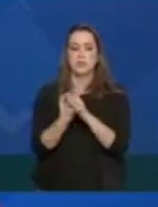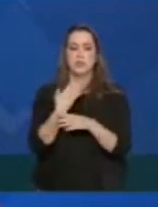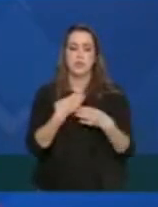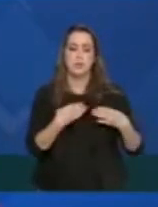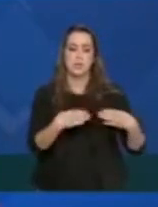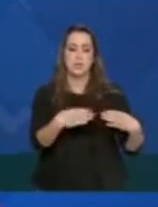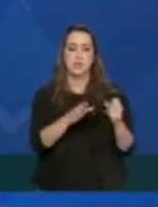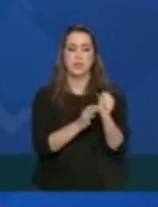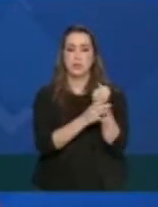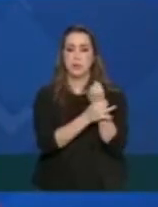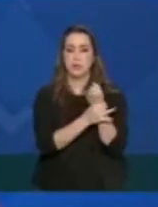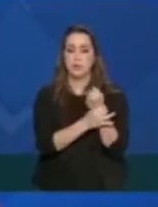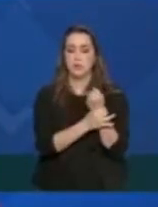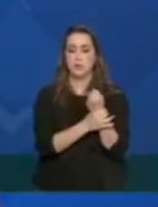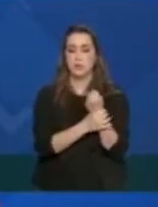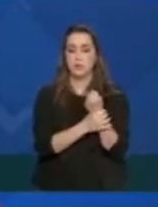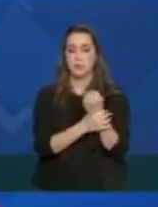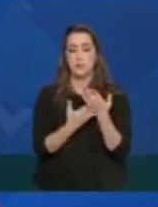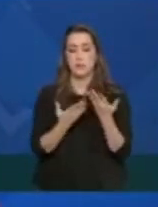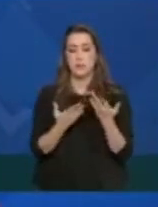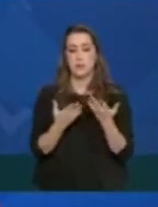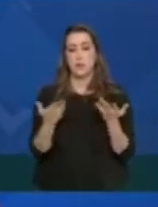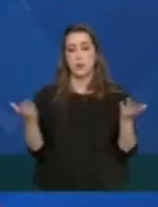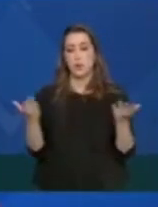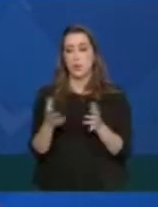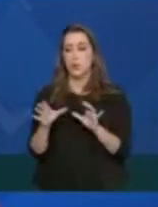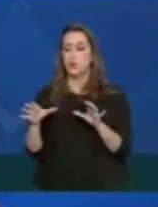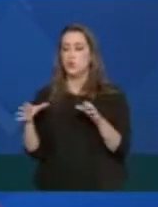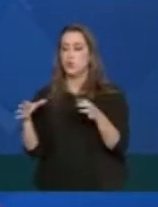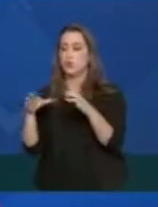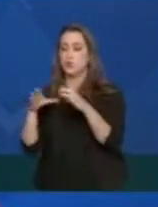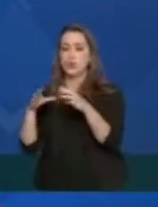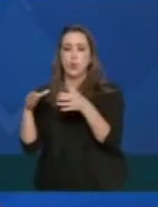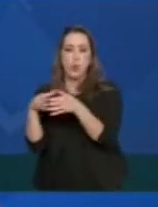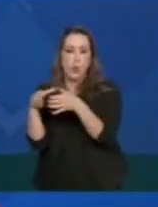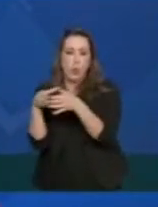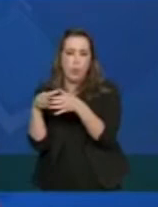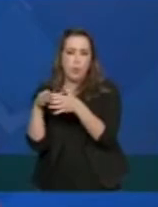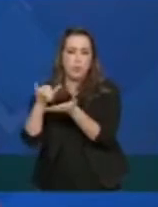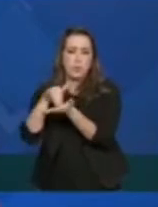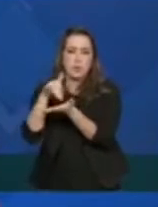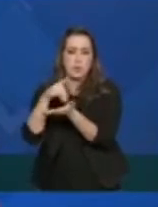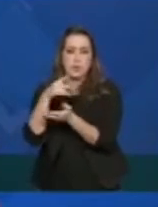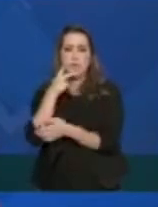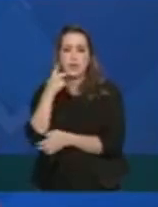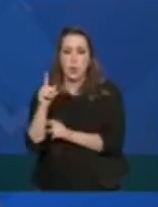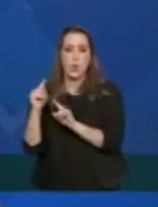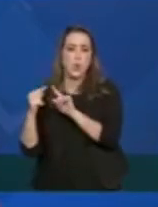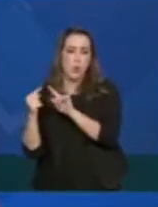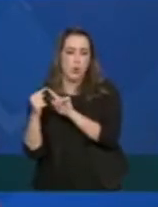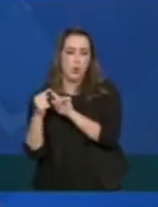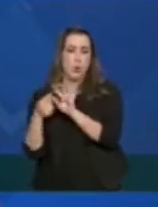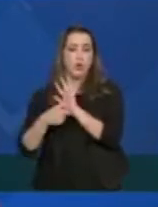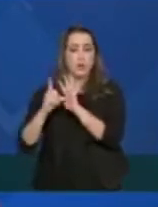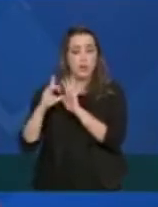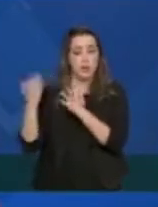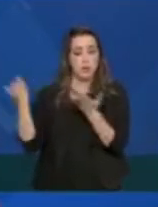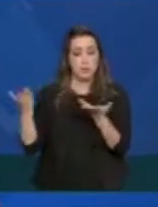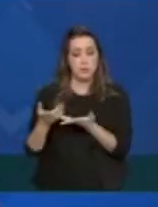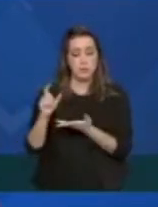Ministério da Segurança Pública, o Colégio de Secretários tem uma posição muito tranquila, já se manifestou favoravelmente a isso